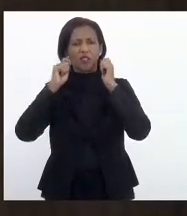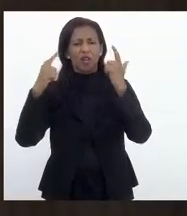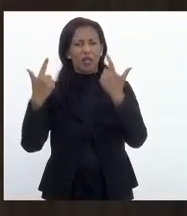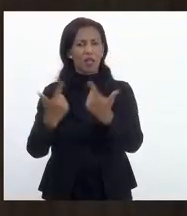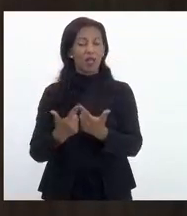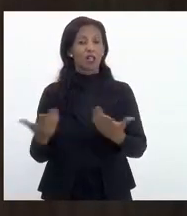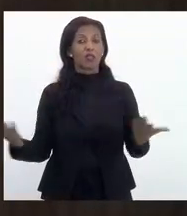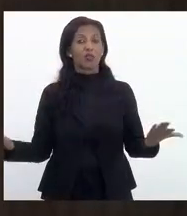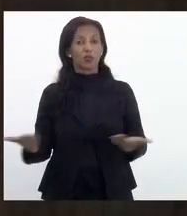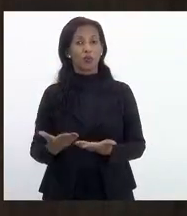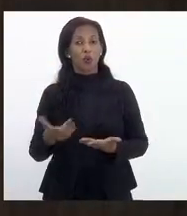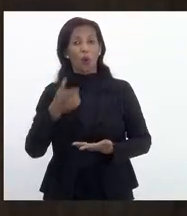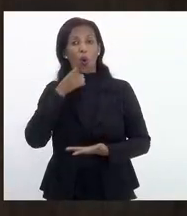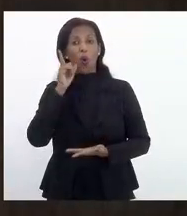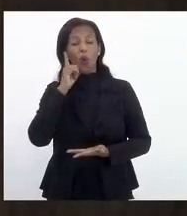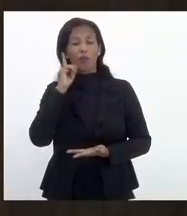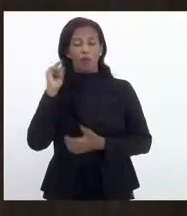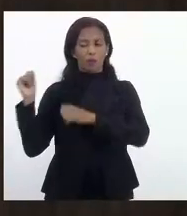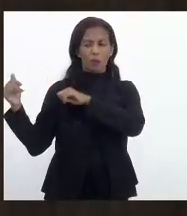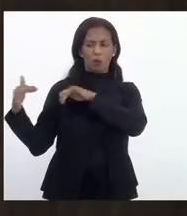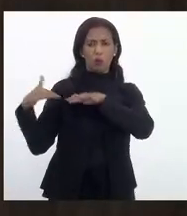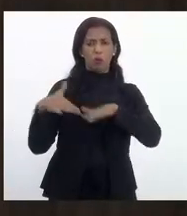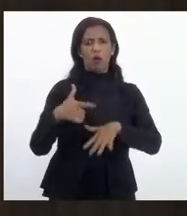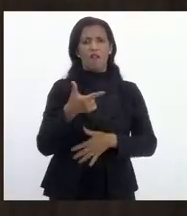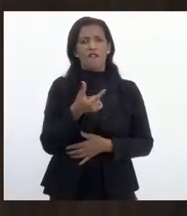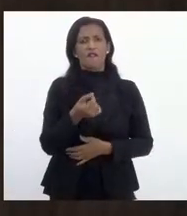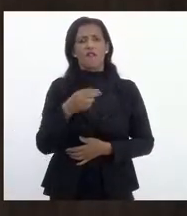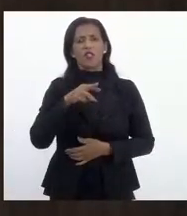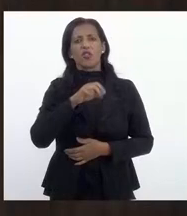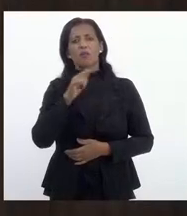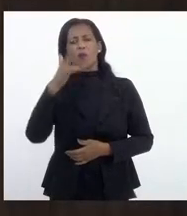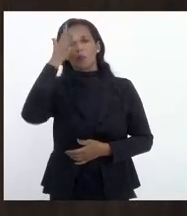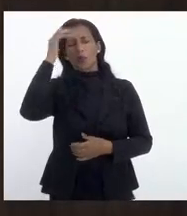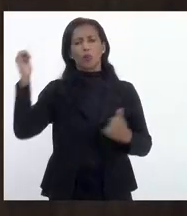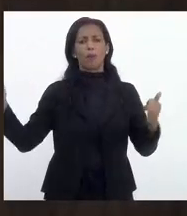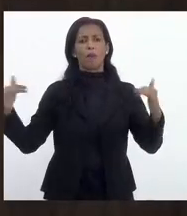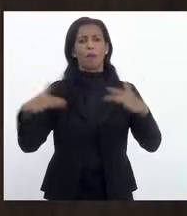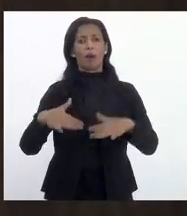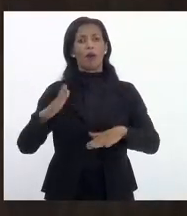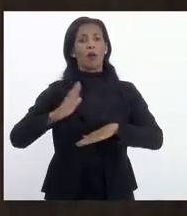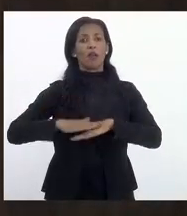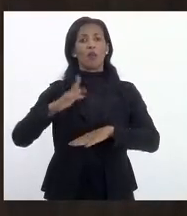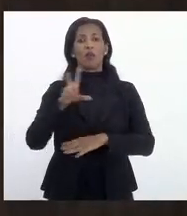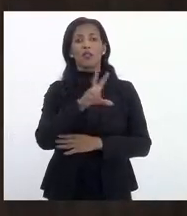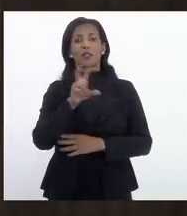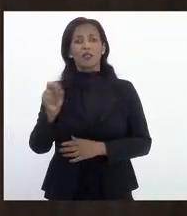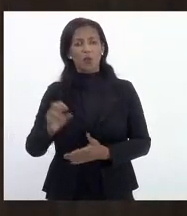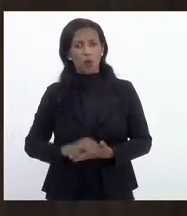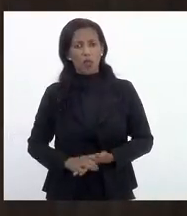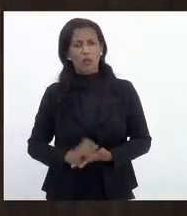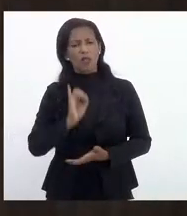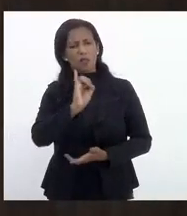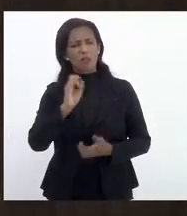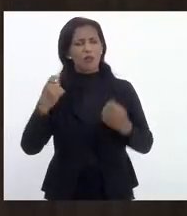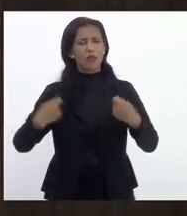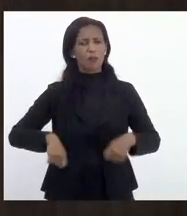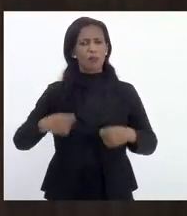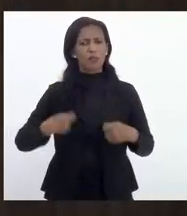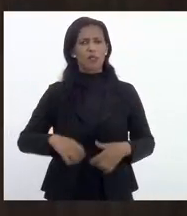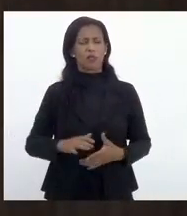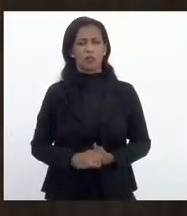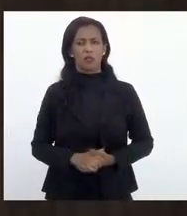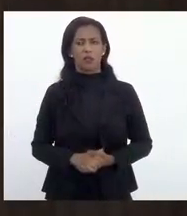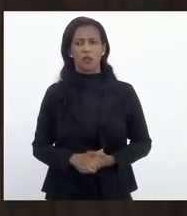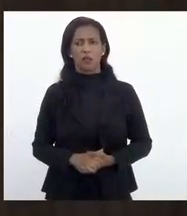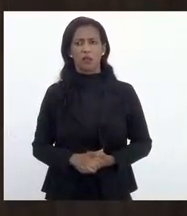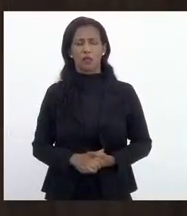hoje botou ontem colocou 20 mil pessoas lá dentro e colocar uns 50 se for necessário